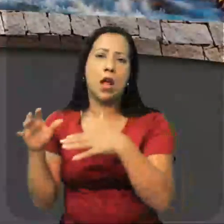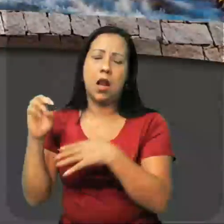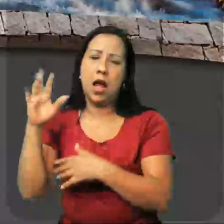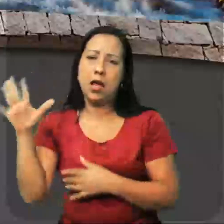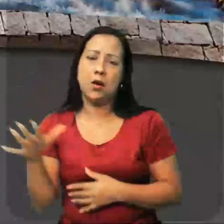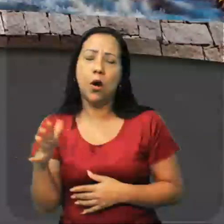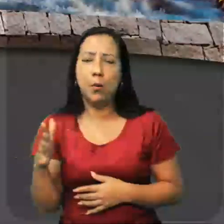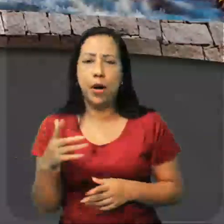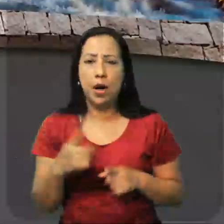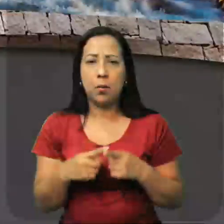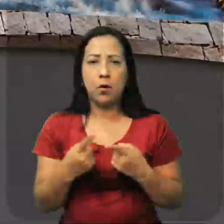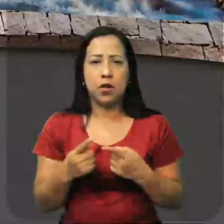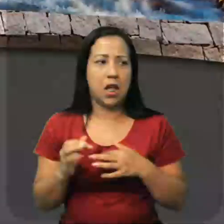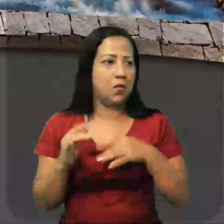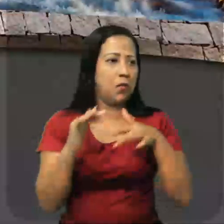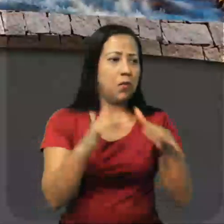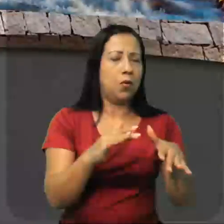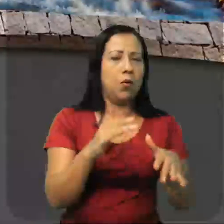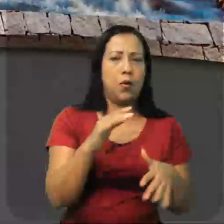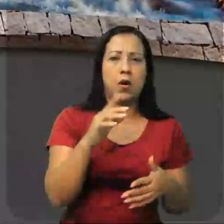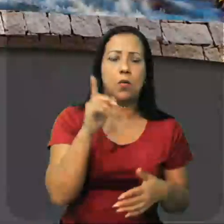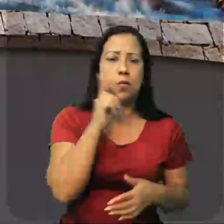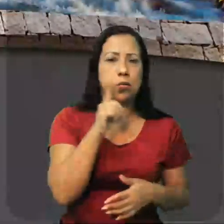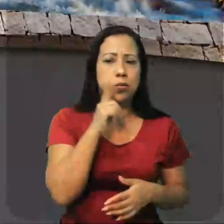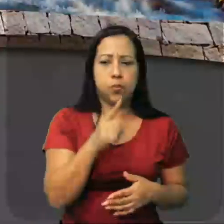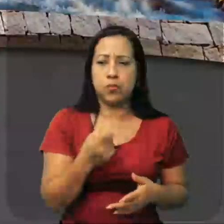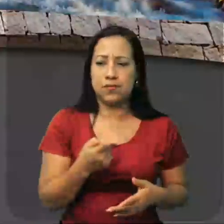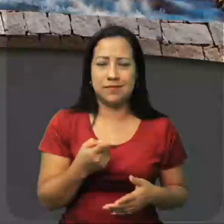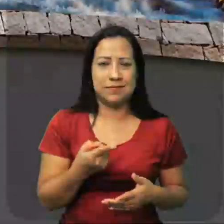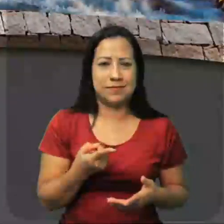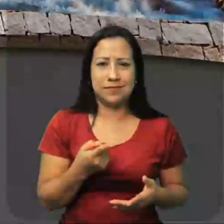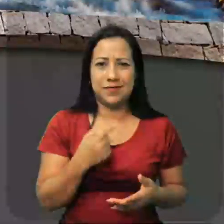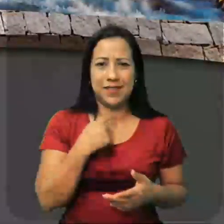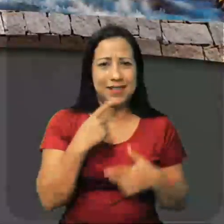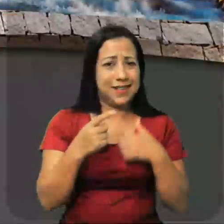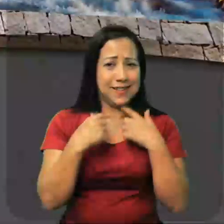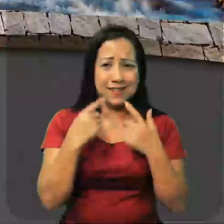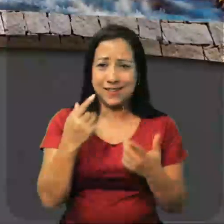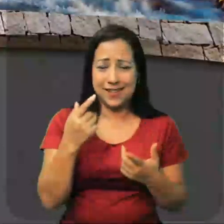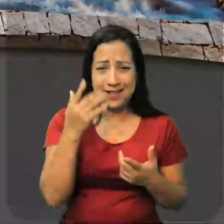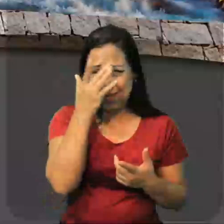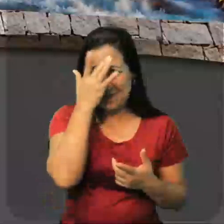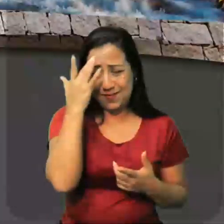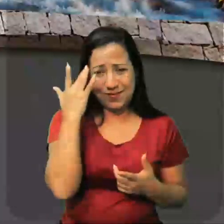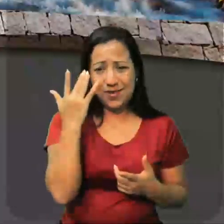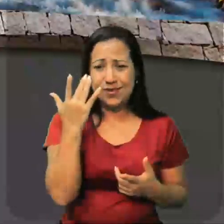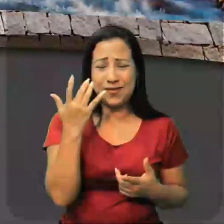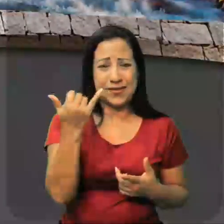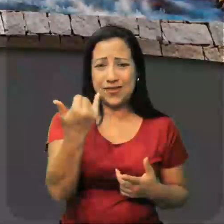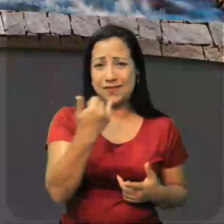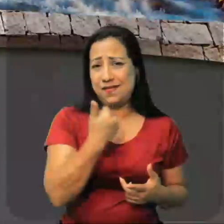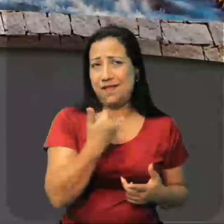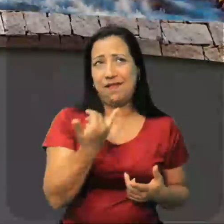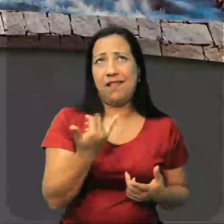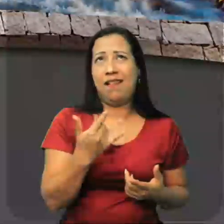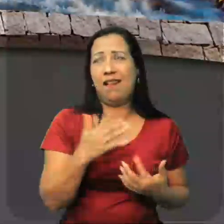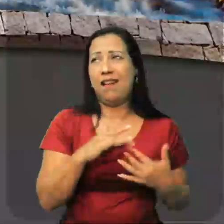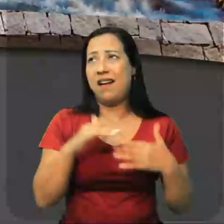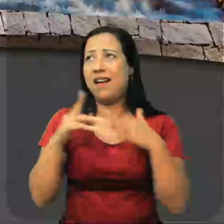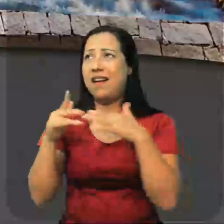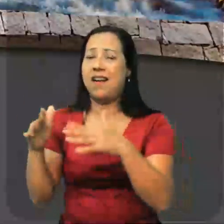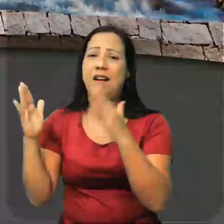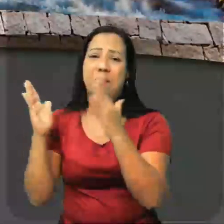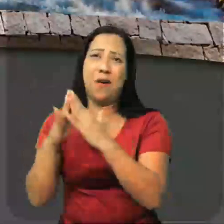melhor. Eu não vejo ninguém dizendo assim, eu vou embora para morar lá na Nigéria, morar lá